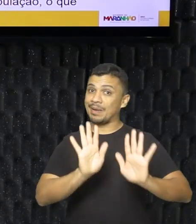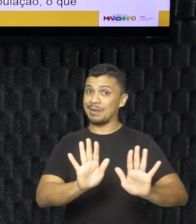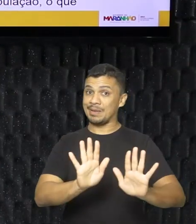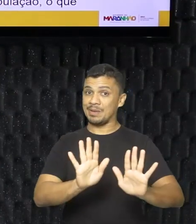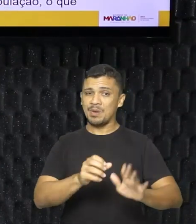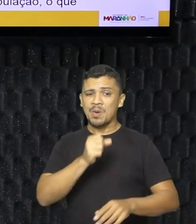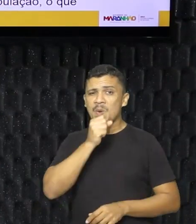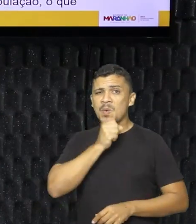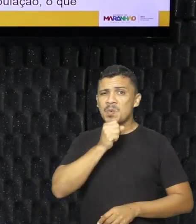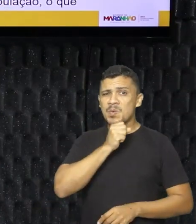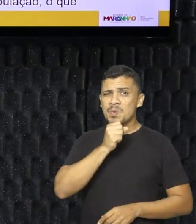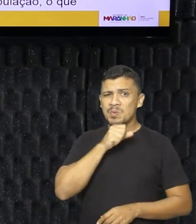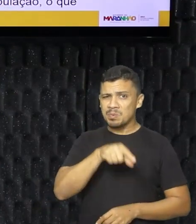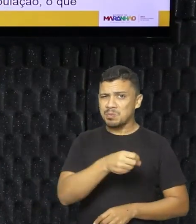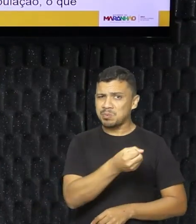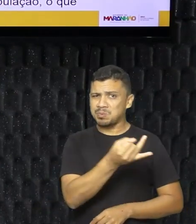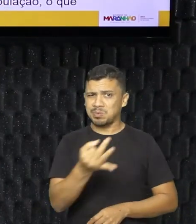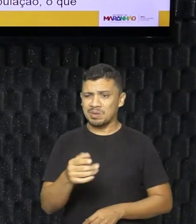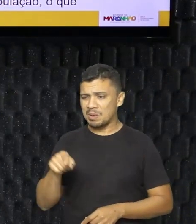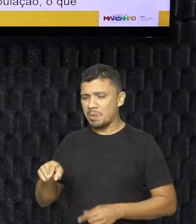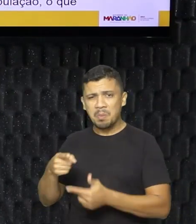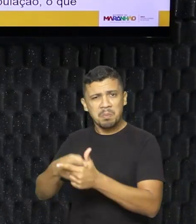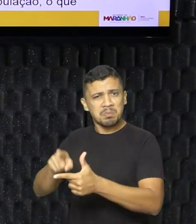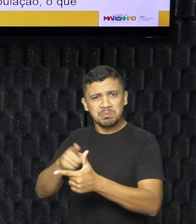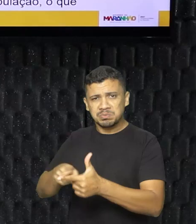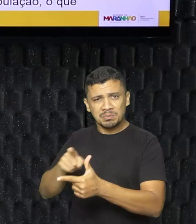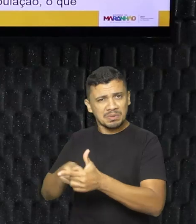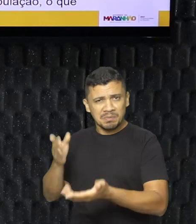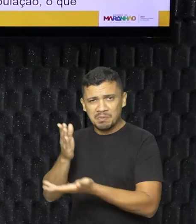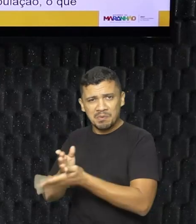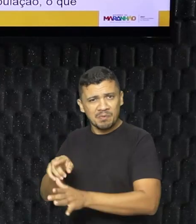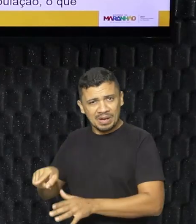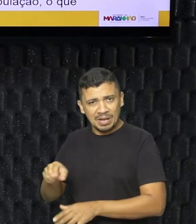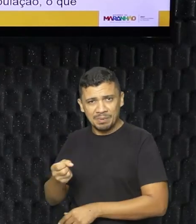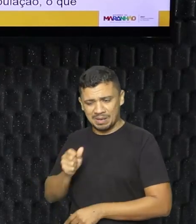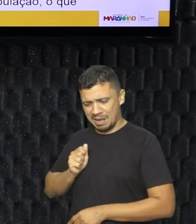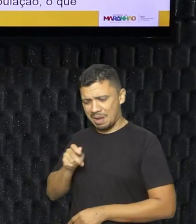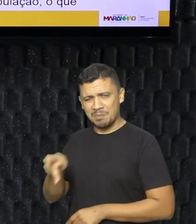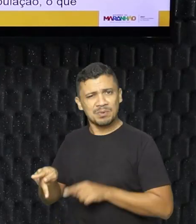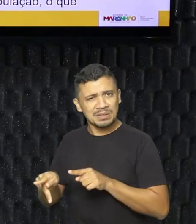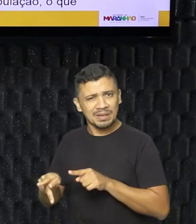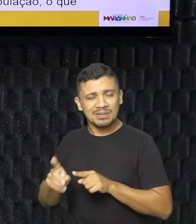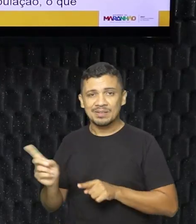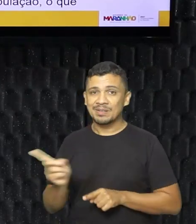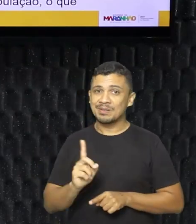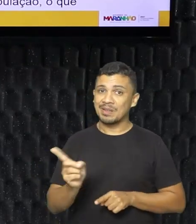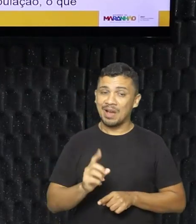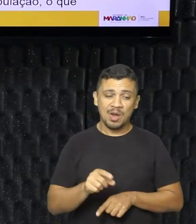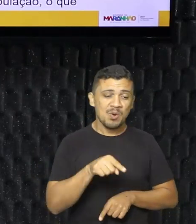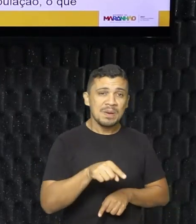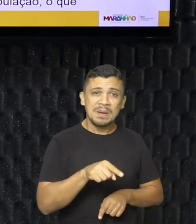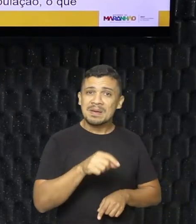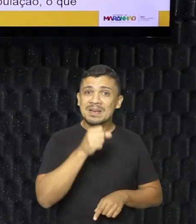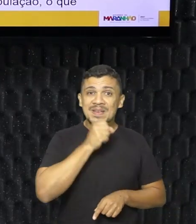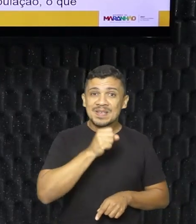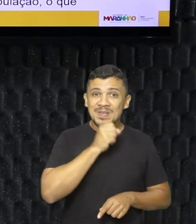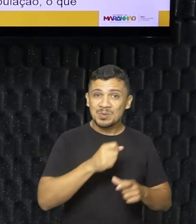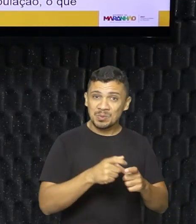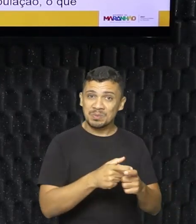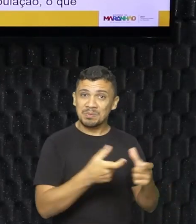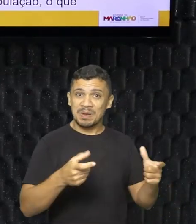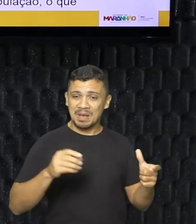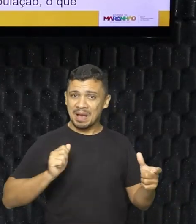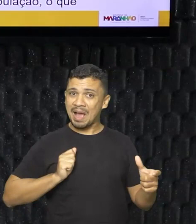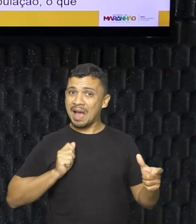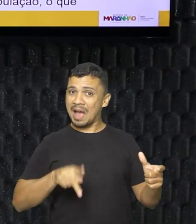resolver o déficit previdenciário. Esse termo significa que eu vou ter mais idosos recebendo